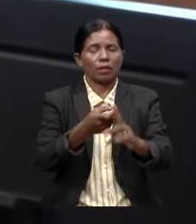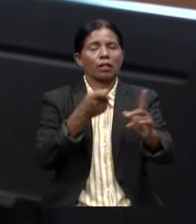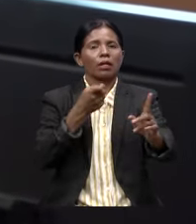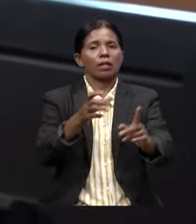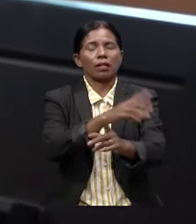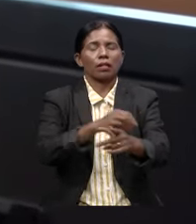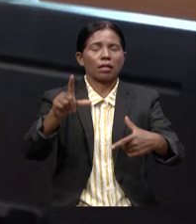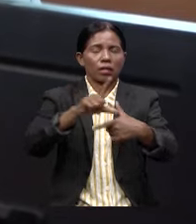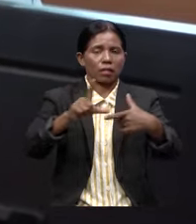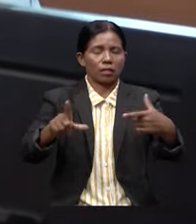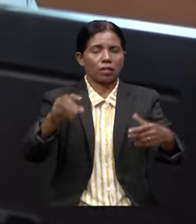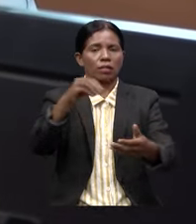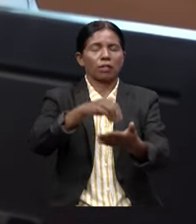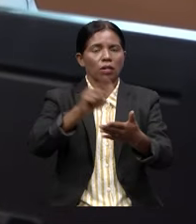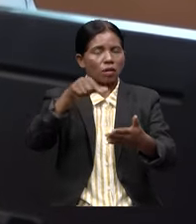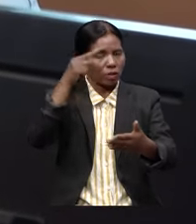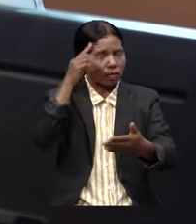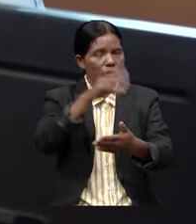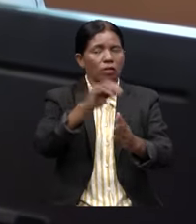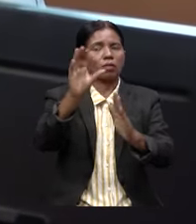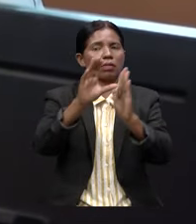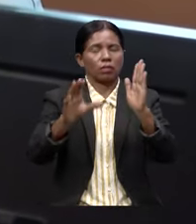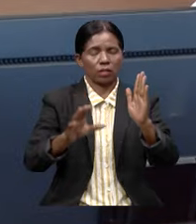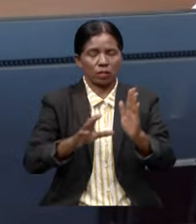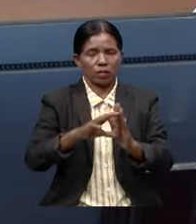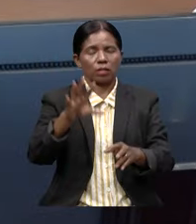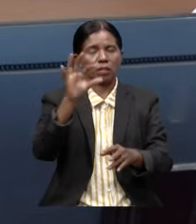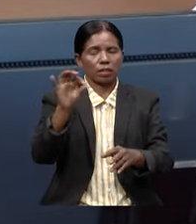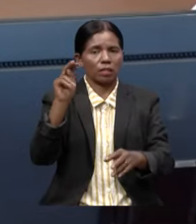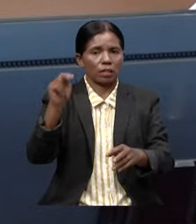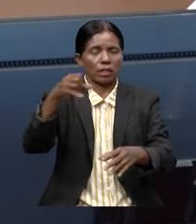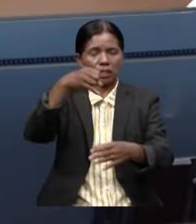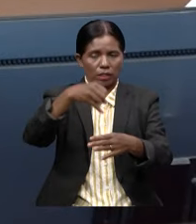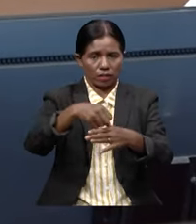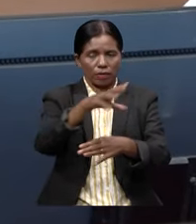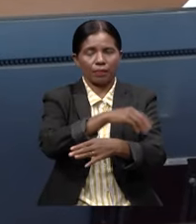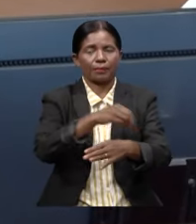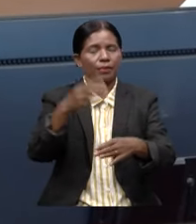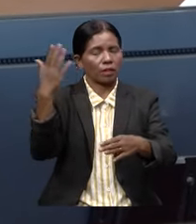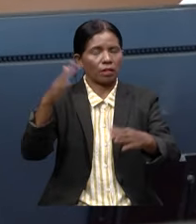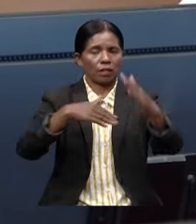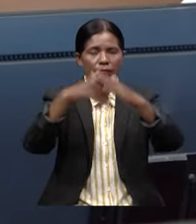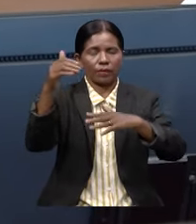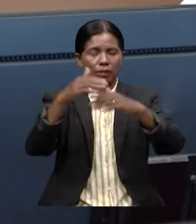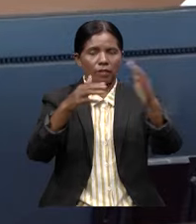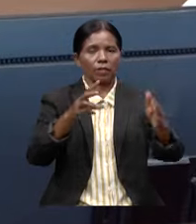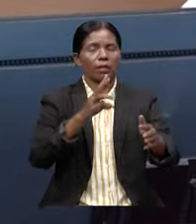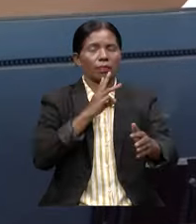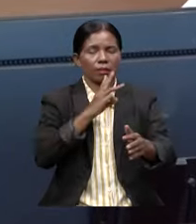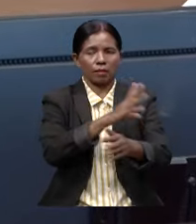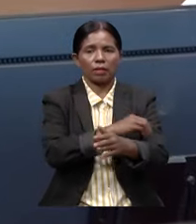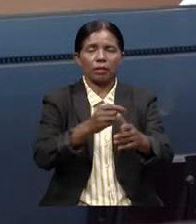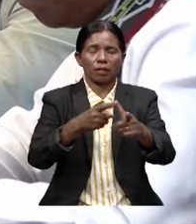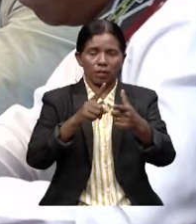ne alinha a prioridade do governo constitucional da CNN, inclui investimento e infraestrutura BK